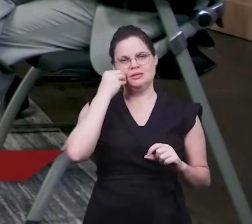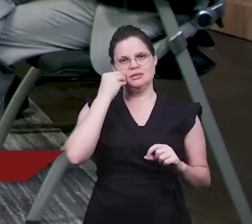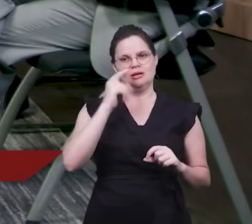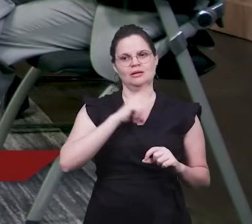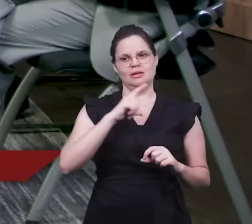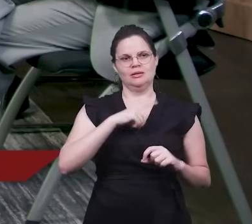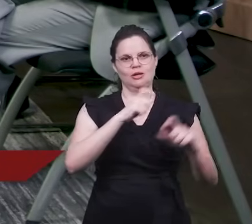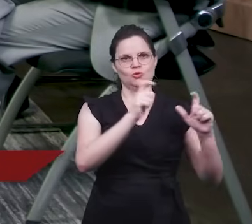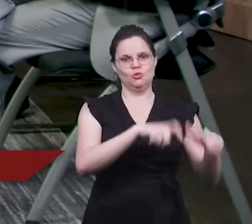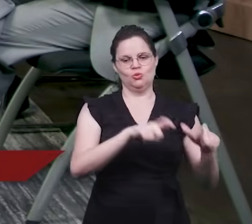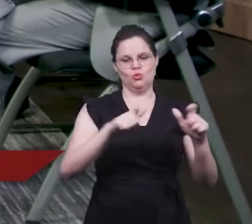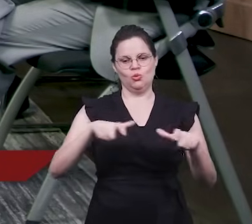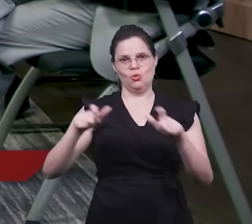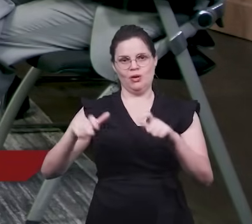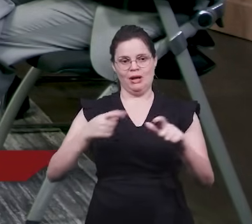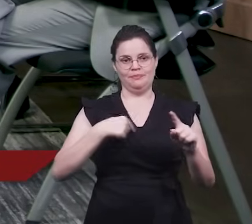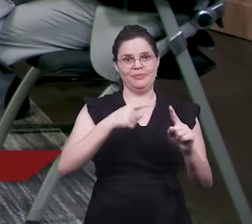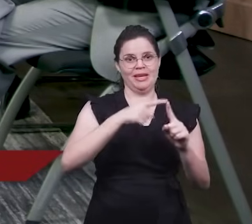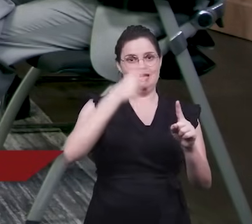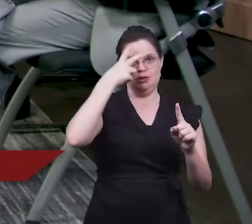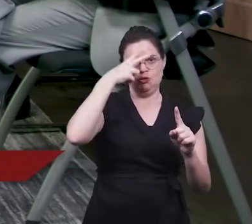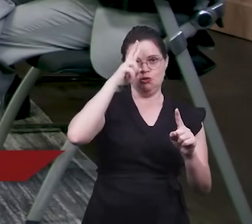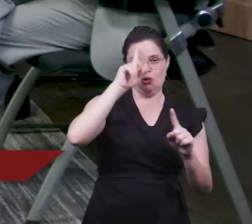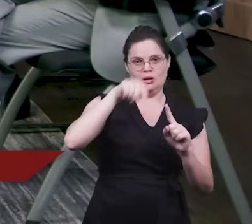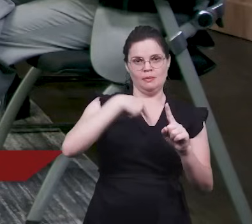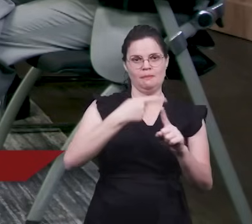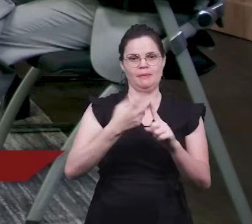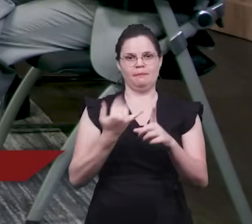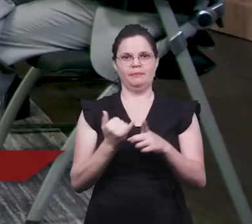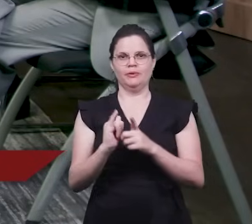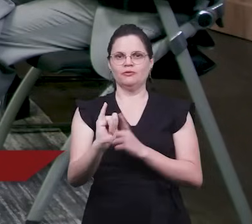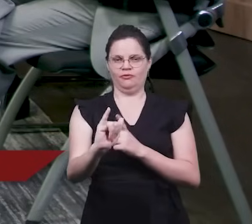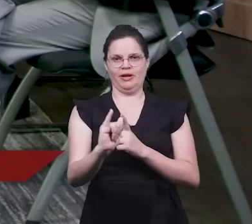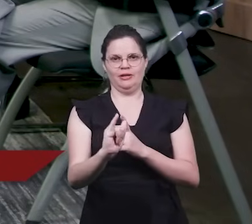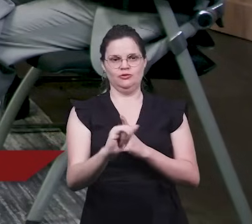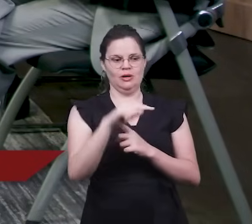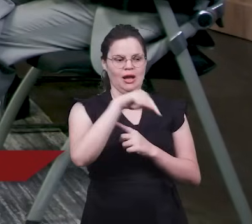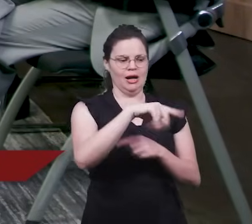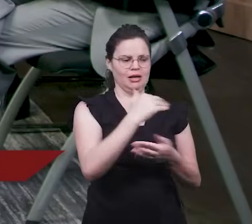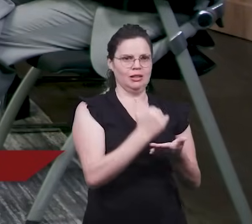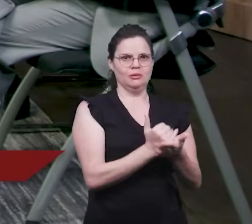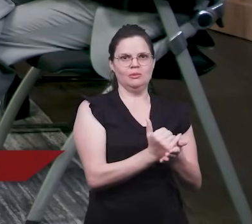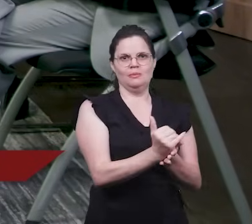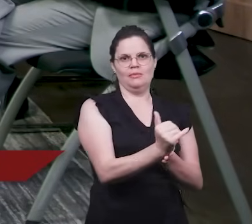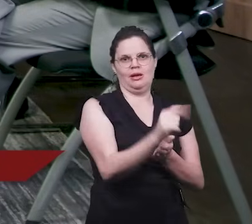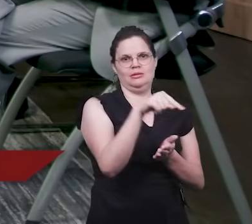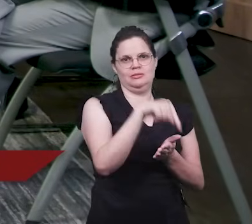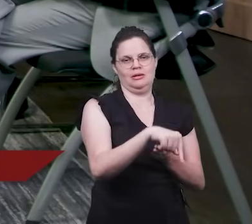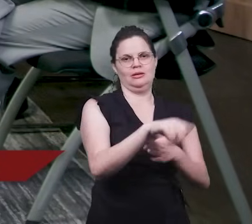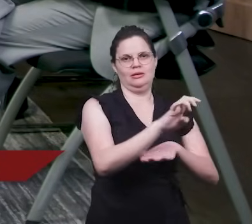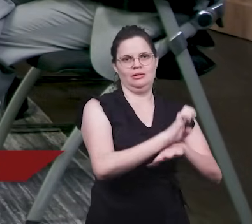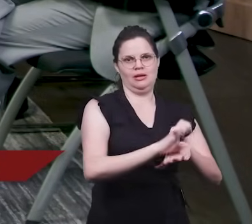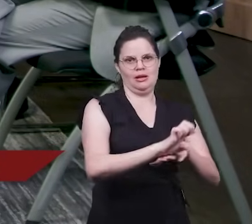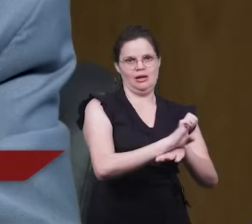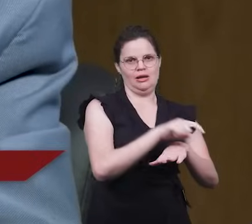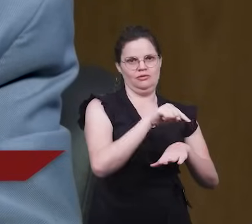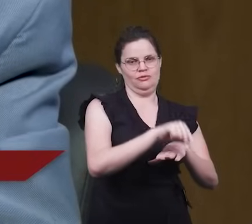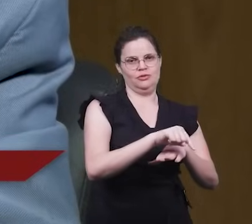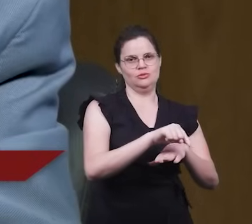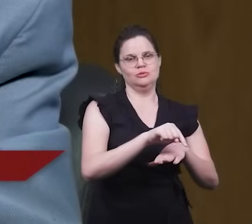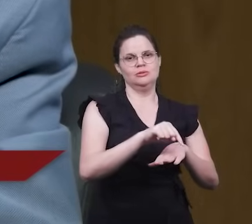histórica e profética da igreja desde o seu primeiro dia, quando foi